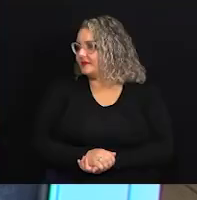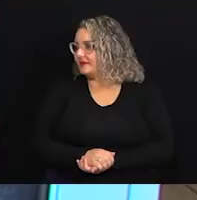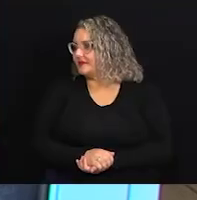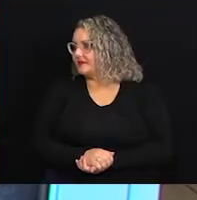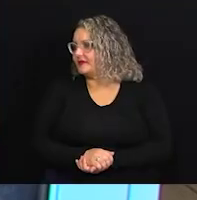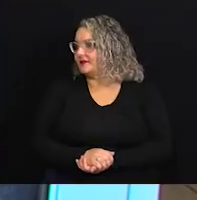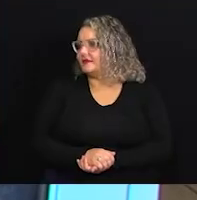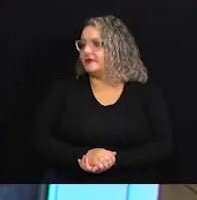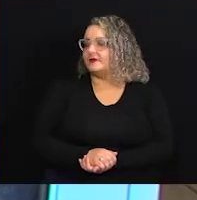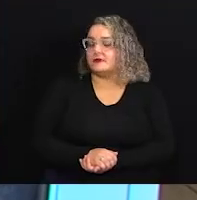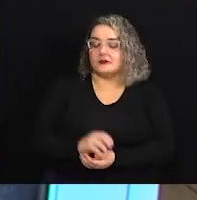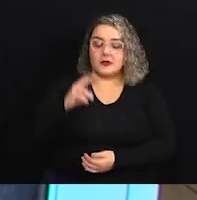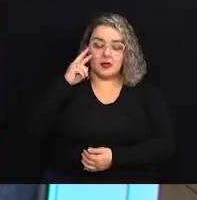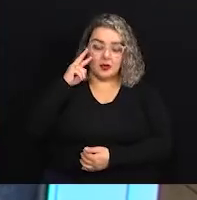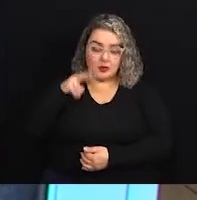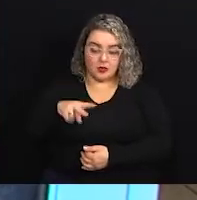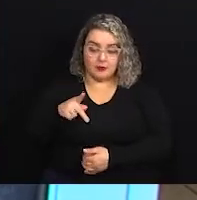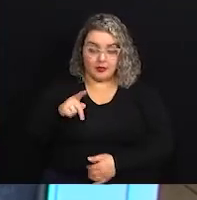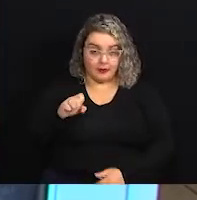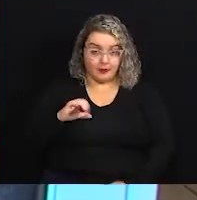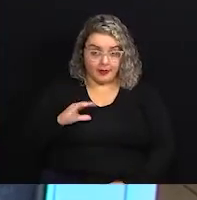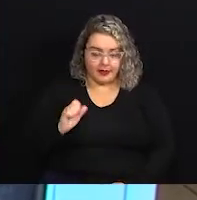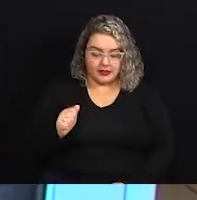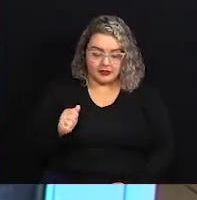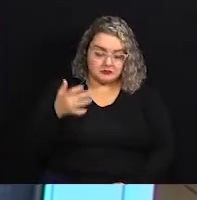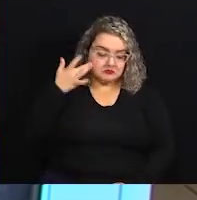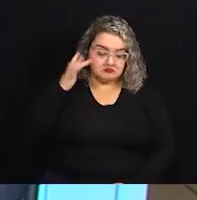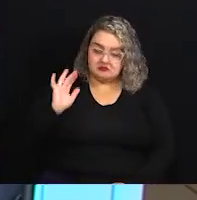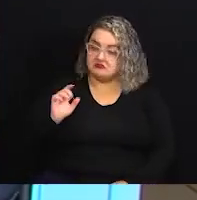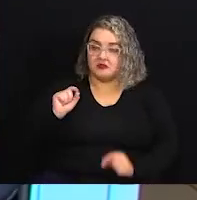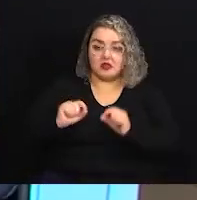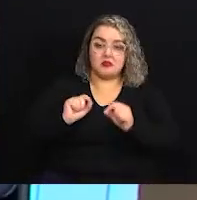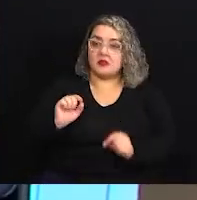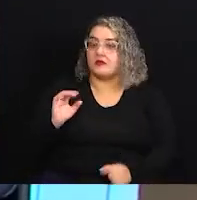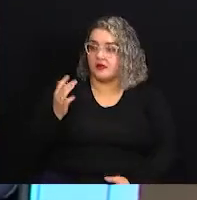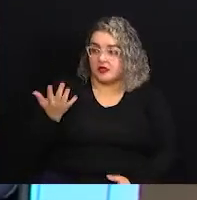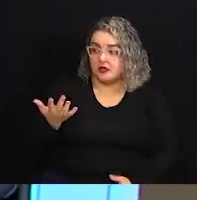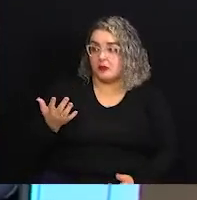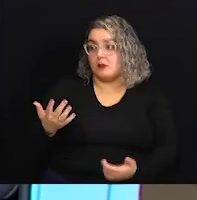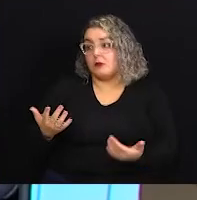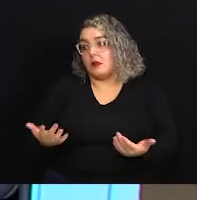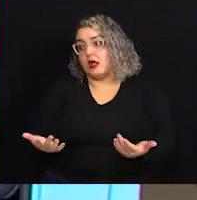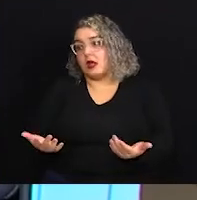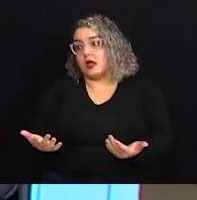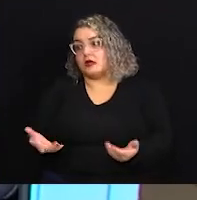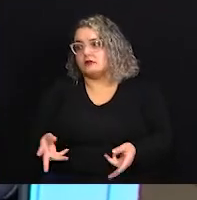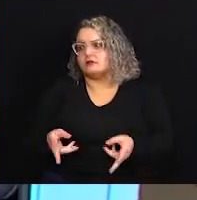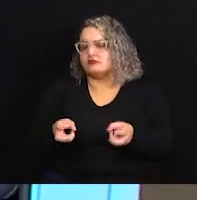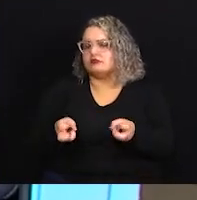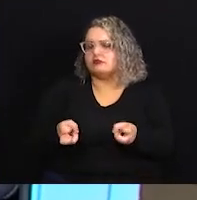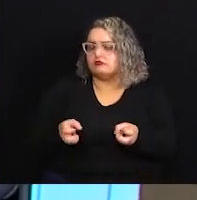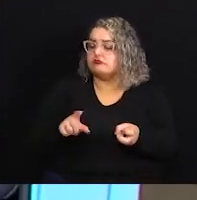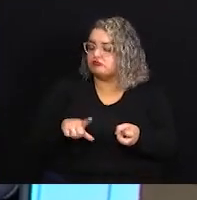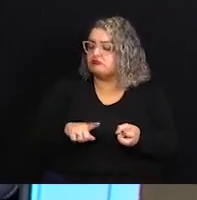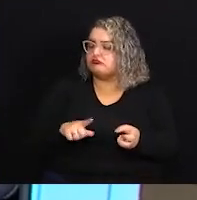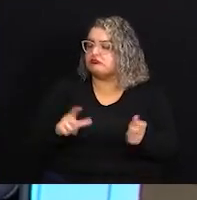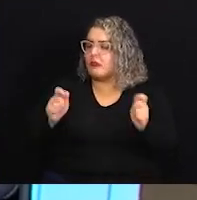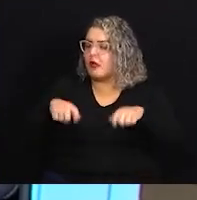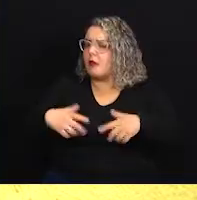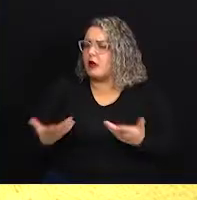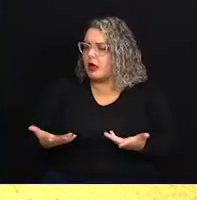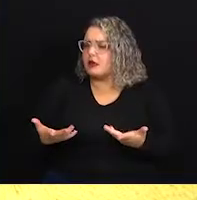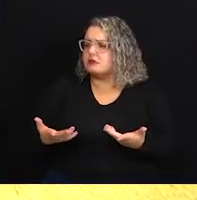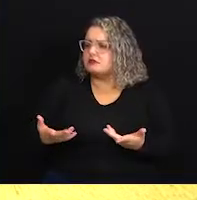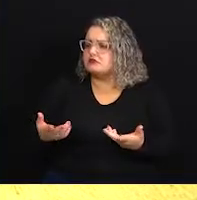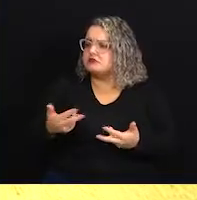A gente olha para a peça e ainda não sabe o que ela vai virar, porém percebe que ela tem um potencial para virar uma